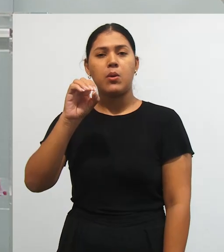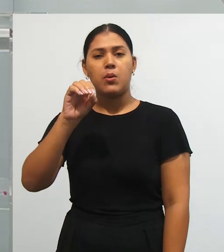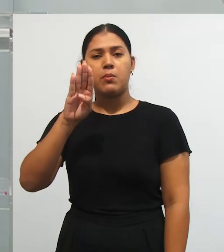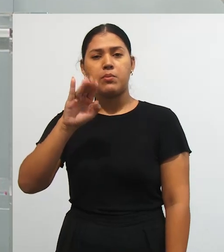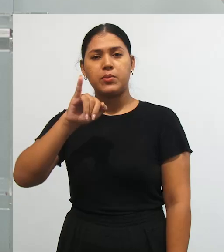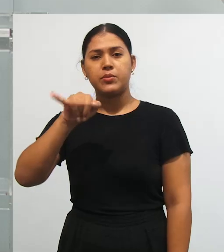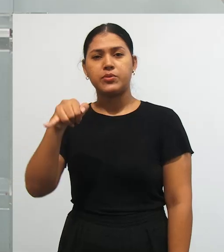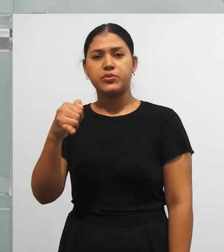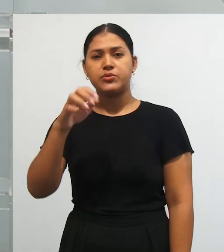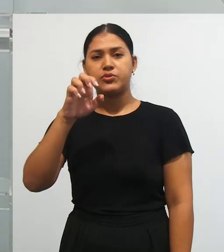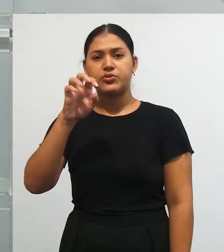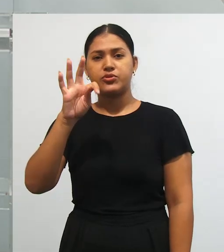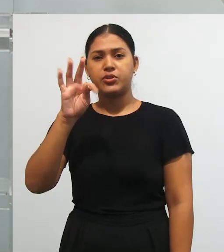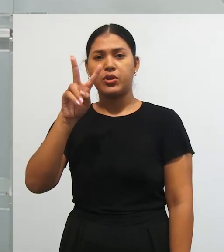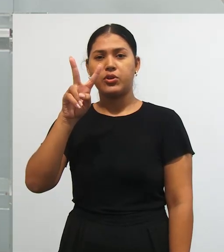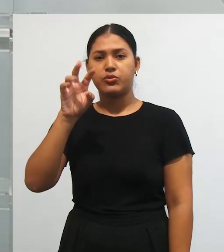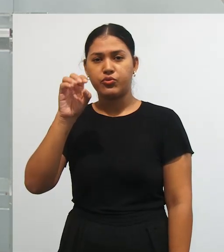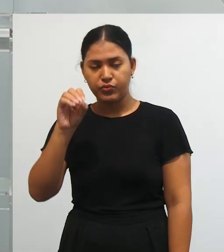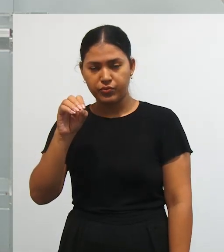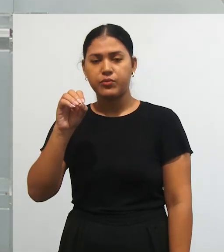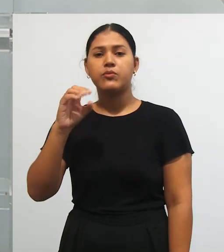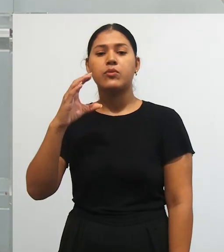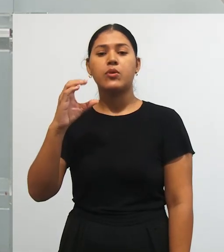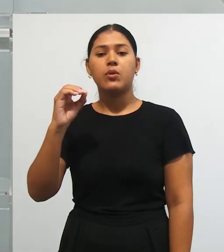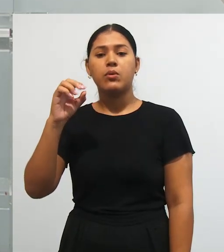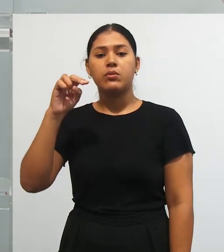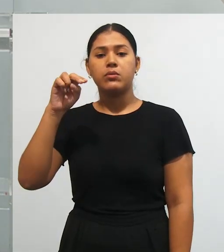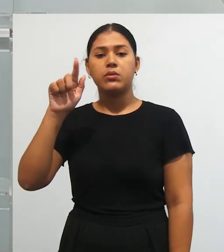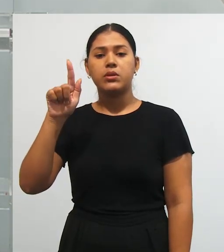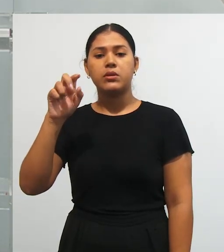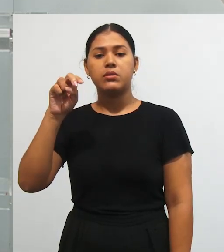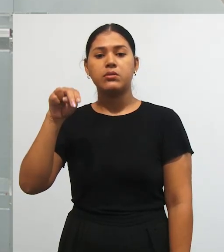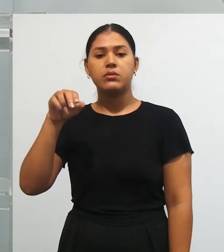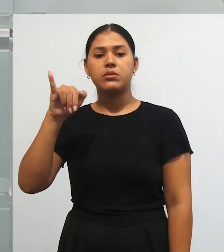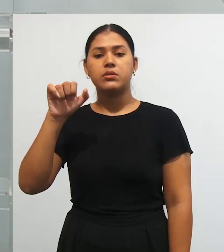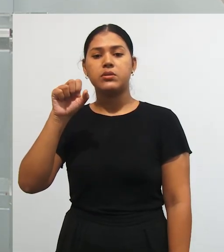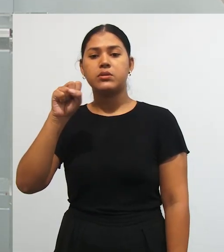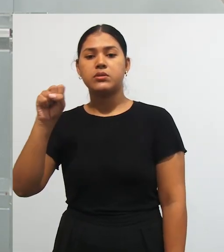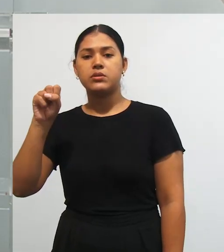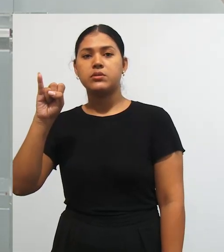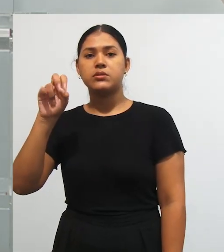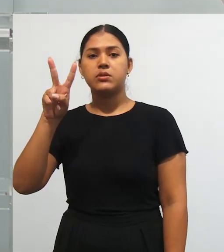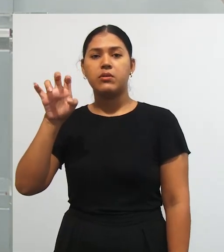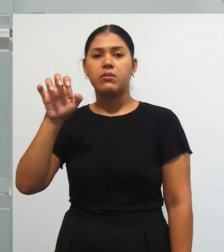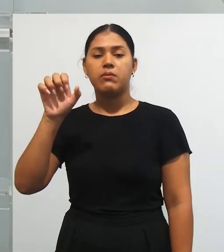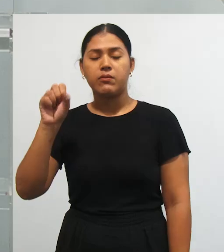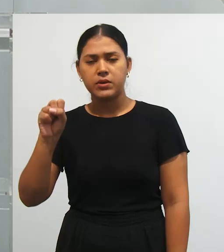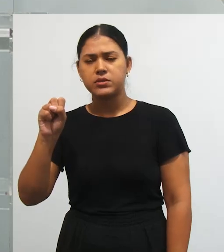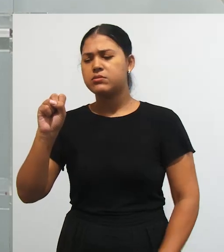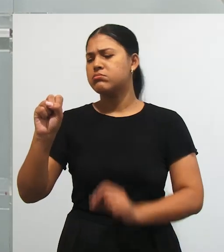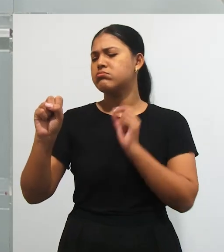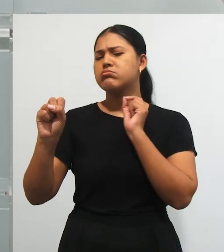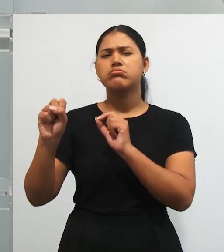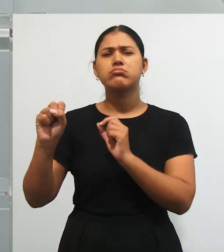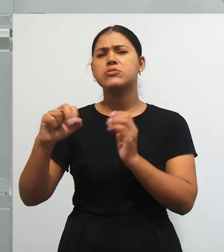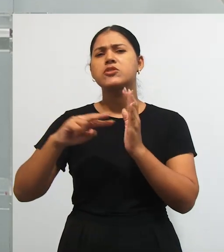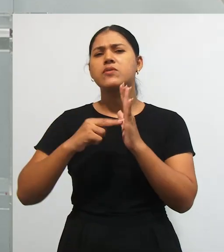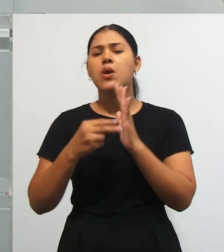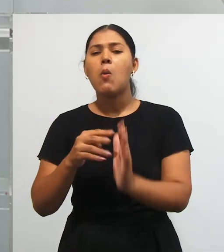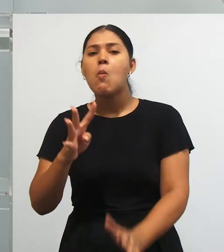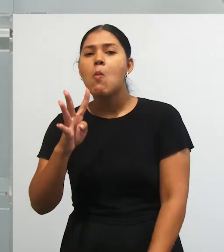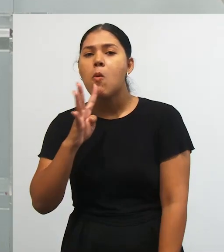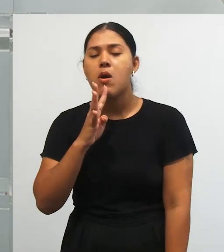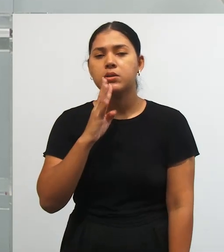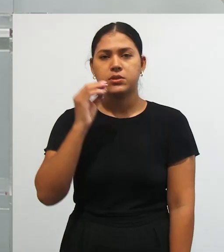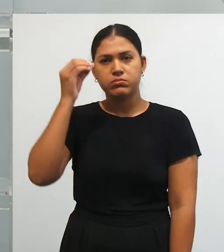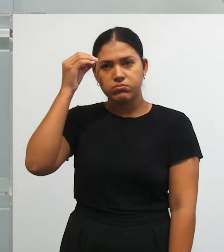Lembra de gnoseológico, cognoscível, epistemológico? São palavras típicas da ciência. Então, cognoscível é de conhecer. É um objeto que